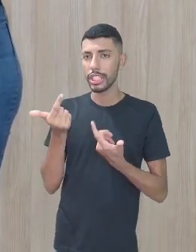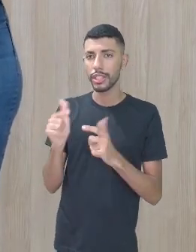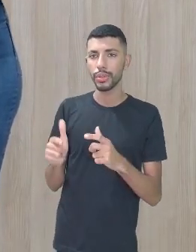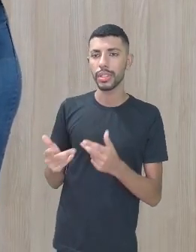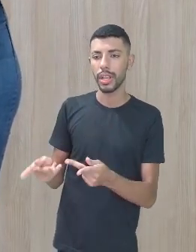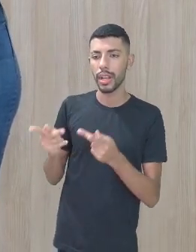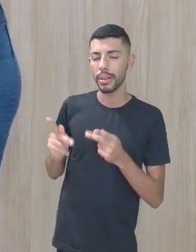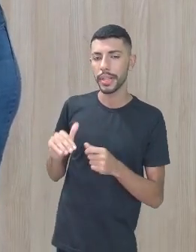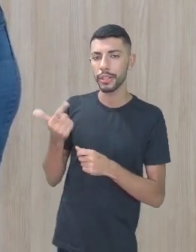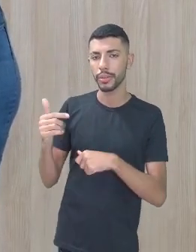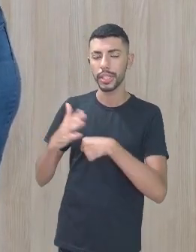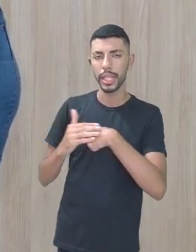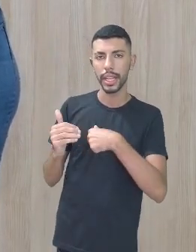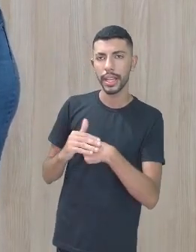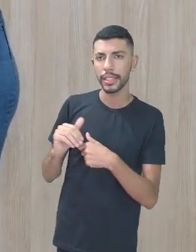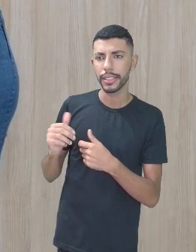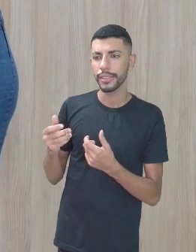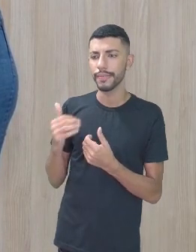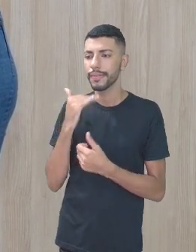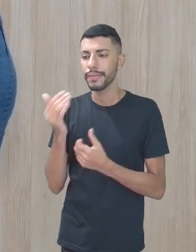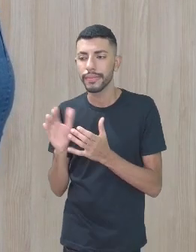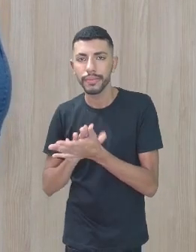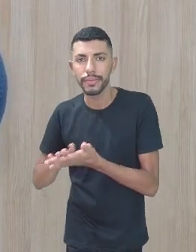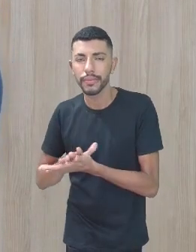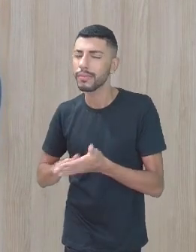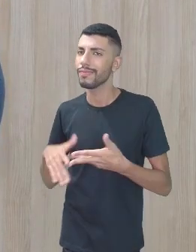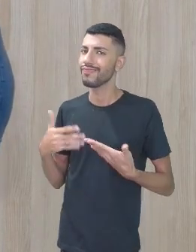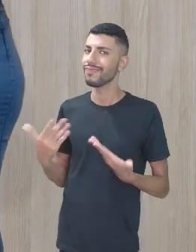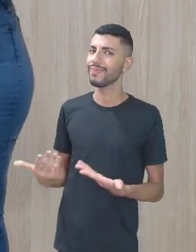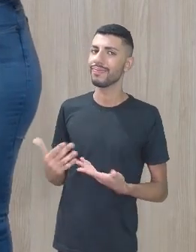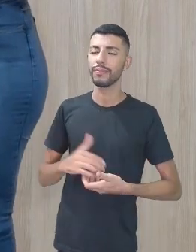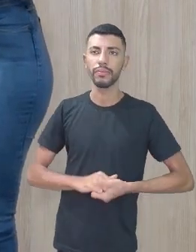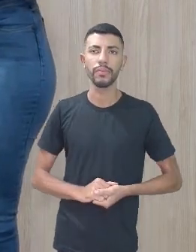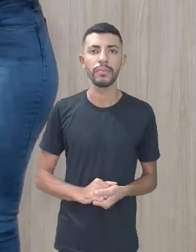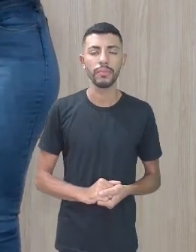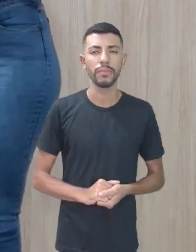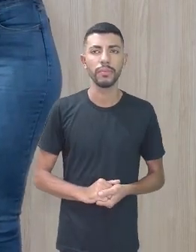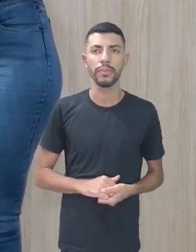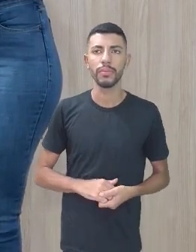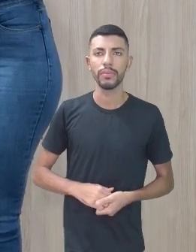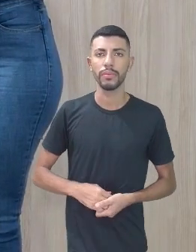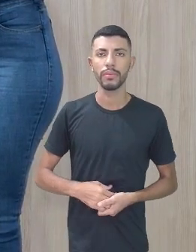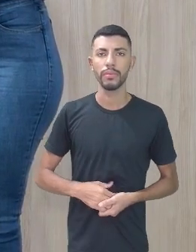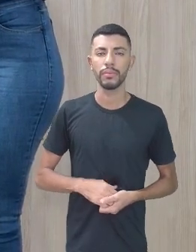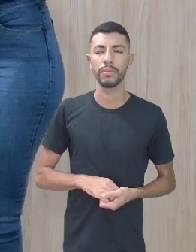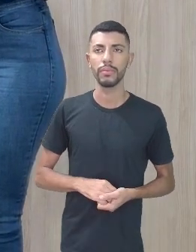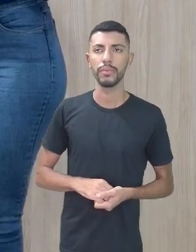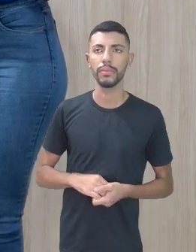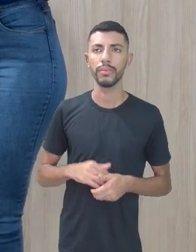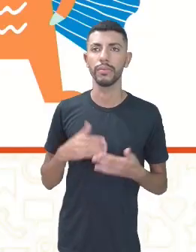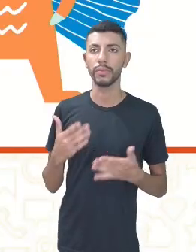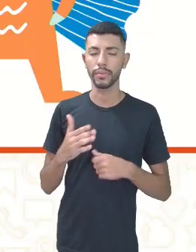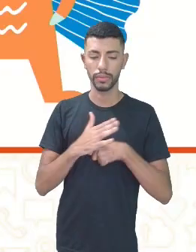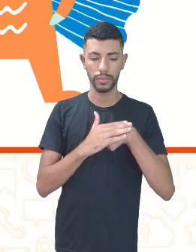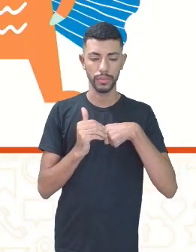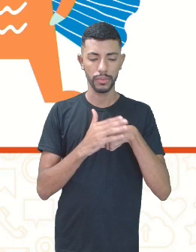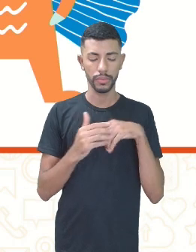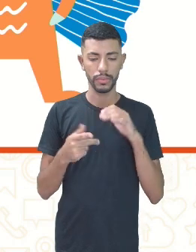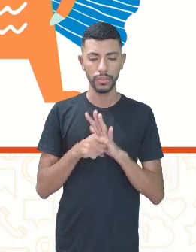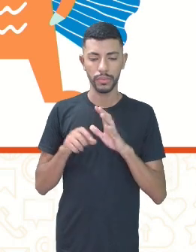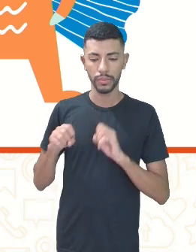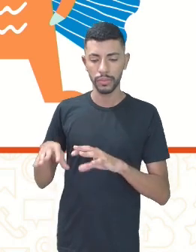sem receber afeto, sem ser enxergada nas suas necessidades. Então, a afetividade na